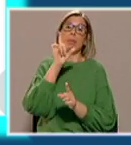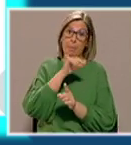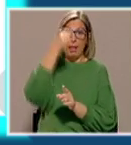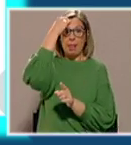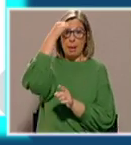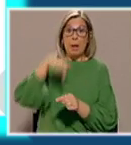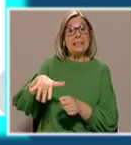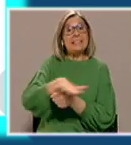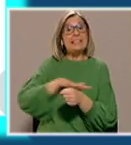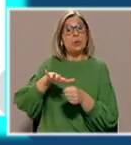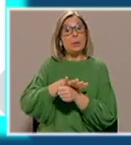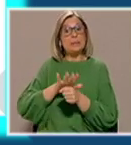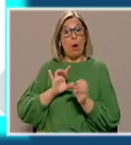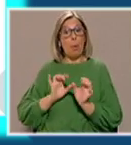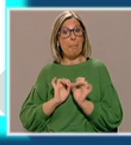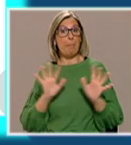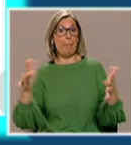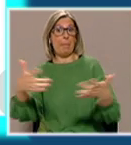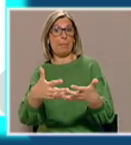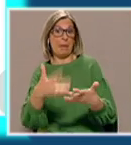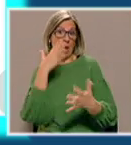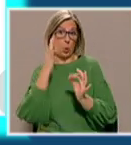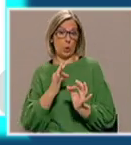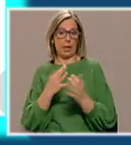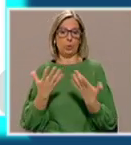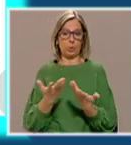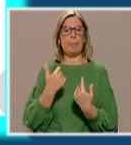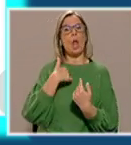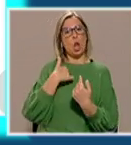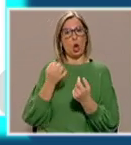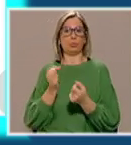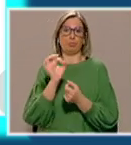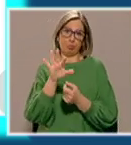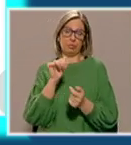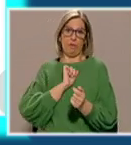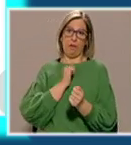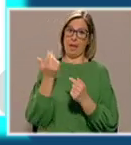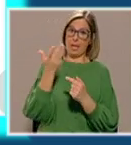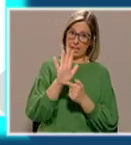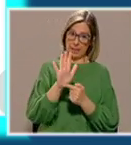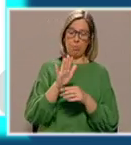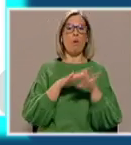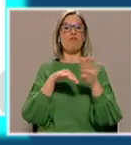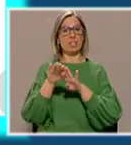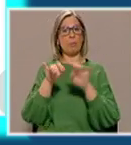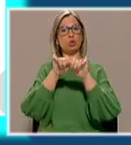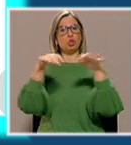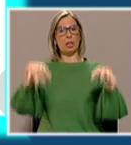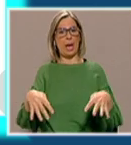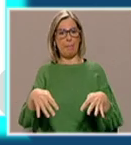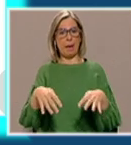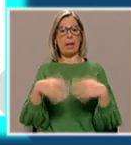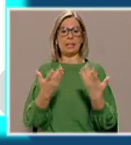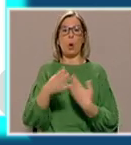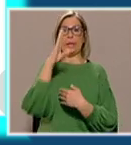exemplo de correção do desafio. Já sabem que é um exemplo, que vocês poderiam ter feito de outra forma. Então nós trouxemos isto em esquema, para ser mais fácil. Então,